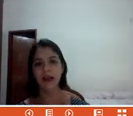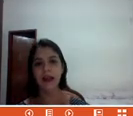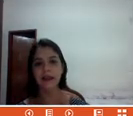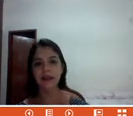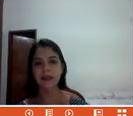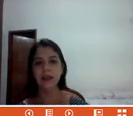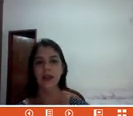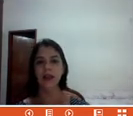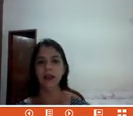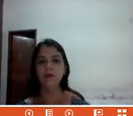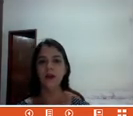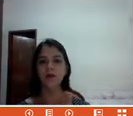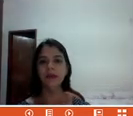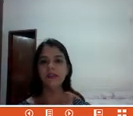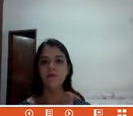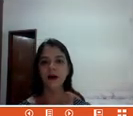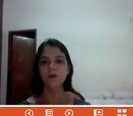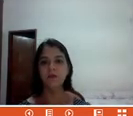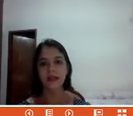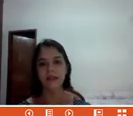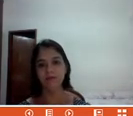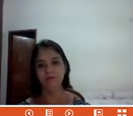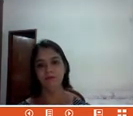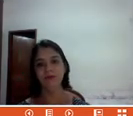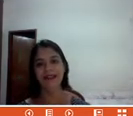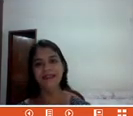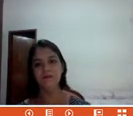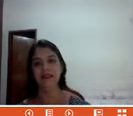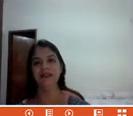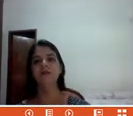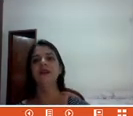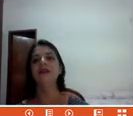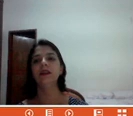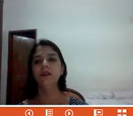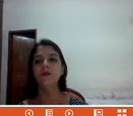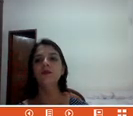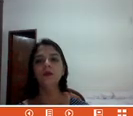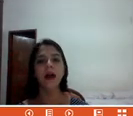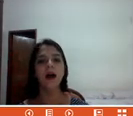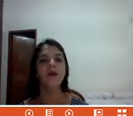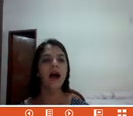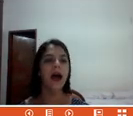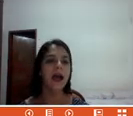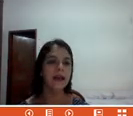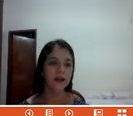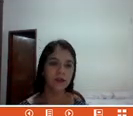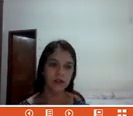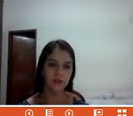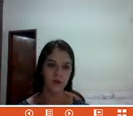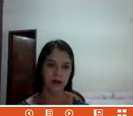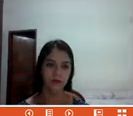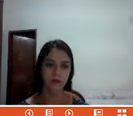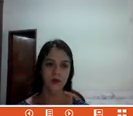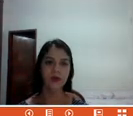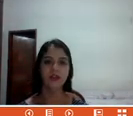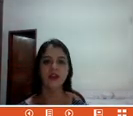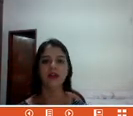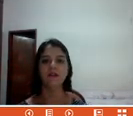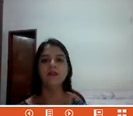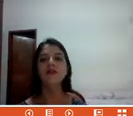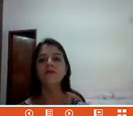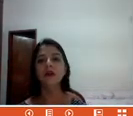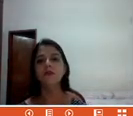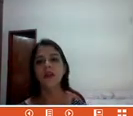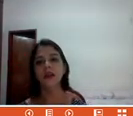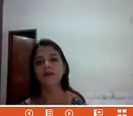línguas faladas, e o meio principal dessa transmissão dessa língua cultural é a língua gestual. Ou seja,